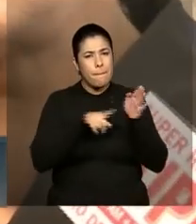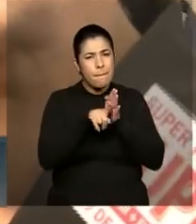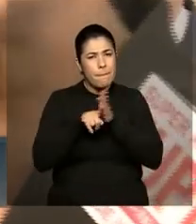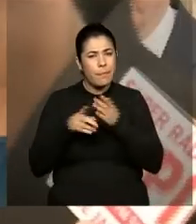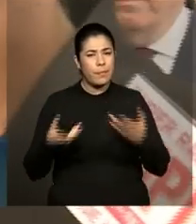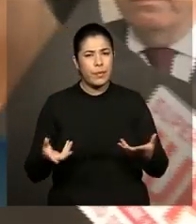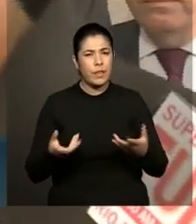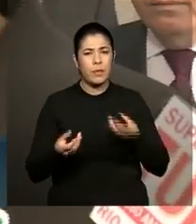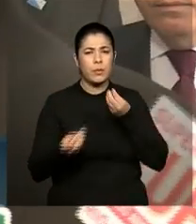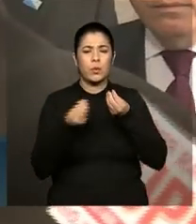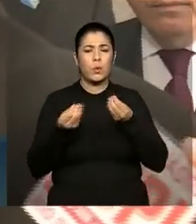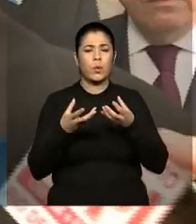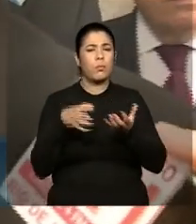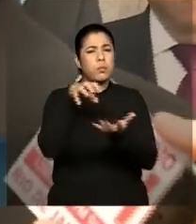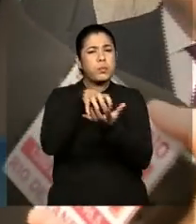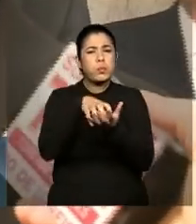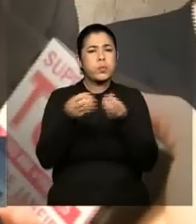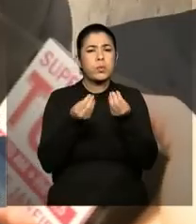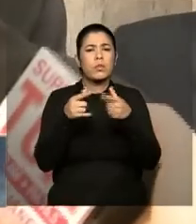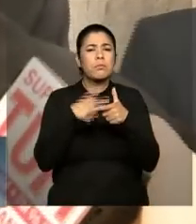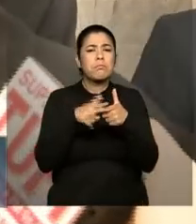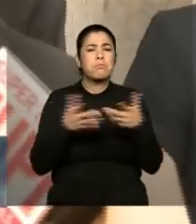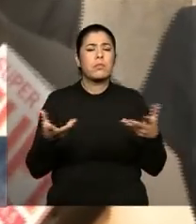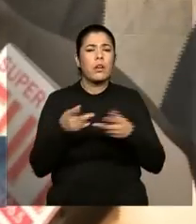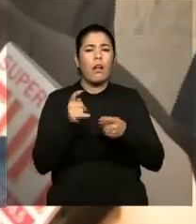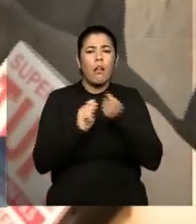das centrais, por causa do...